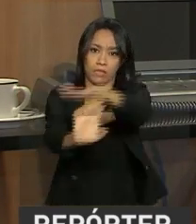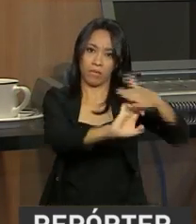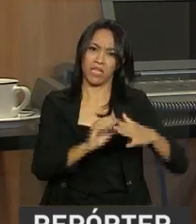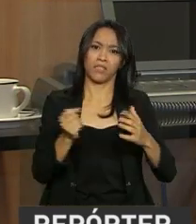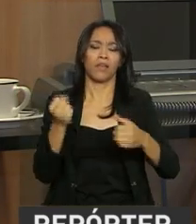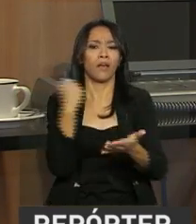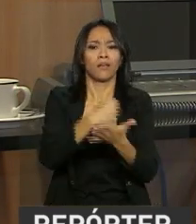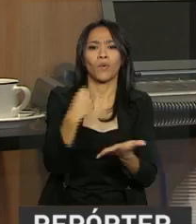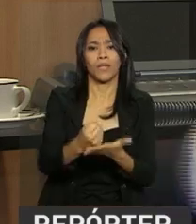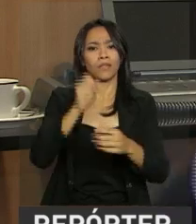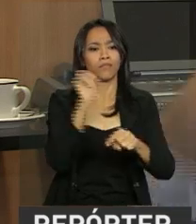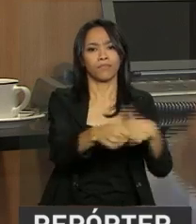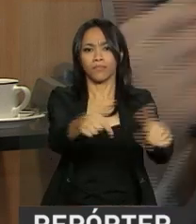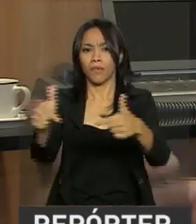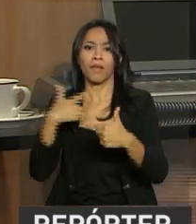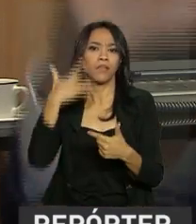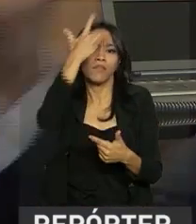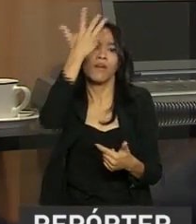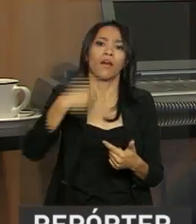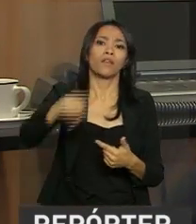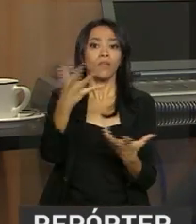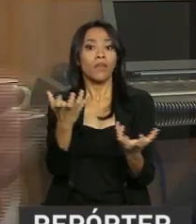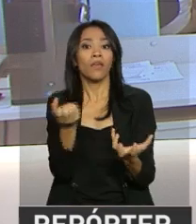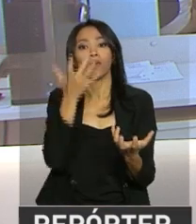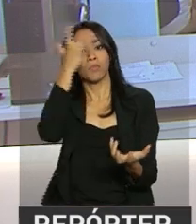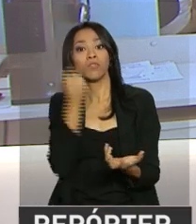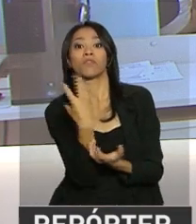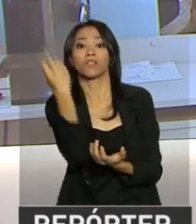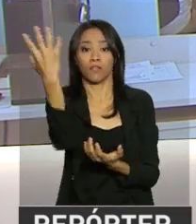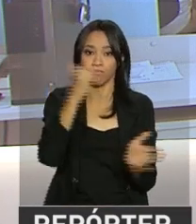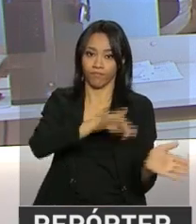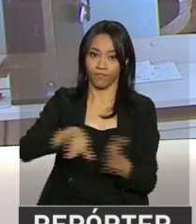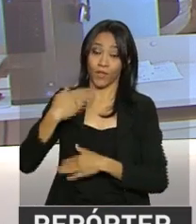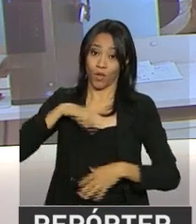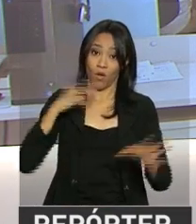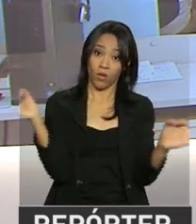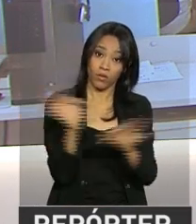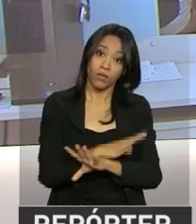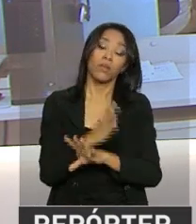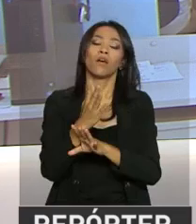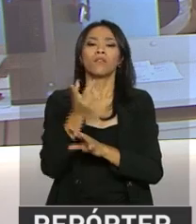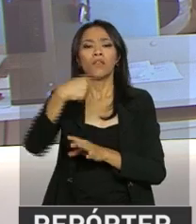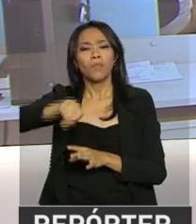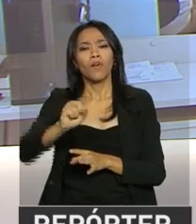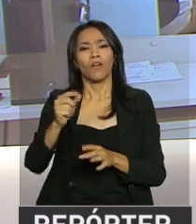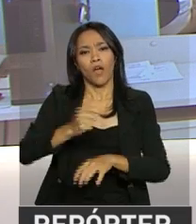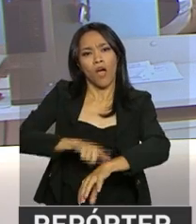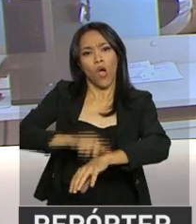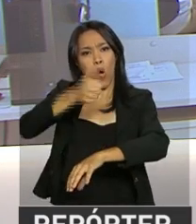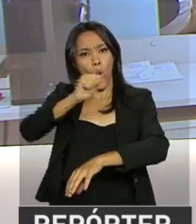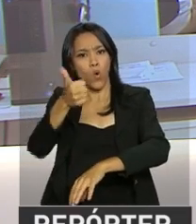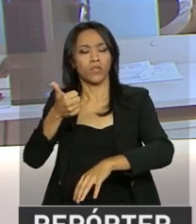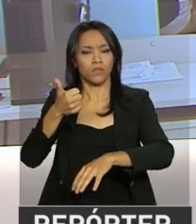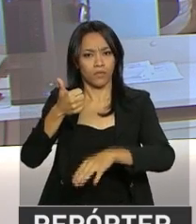emprego renda que e facilitando a vida dos brasileiros que queram viajar nós ficamos por aqui Voltamos às 11 horas com o